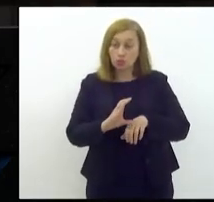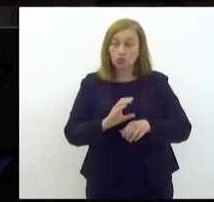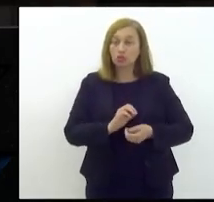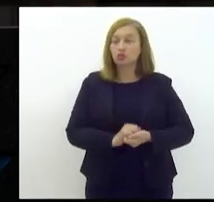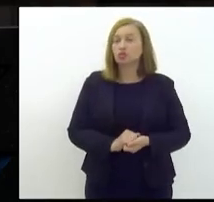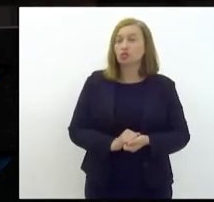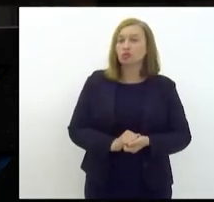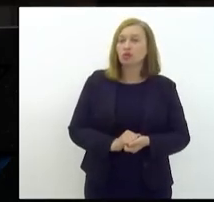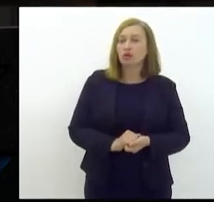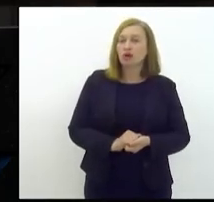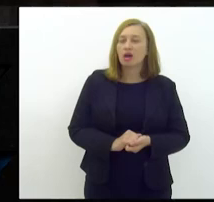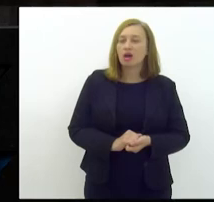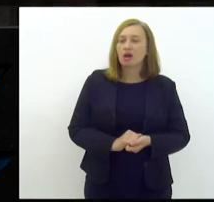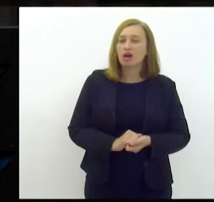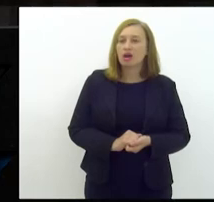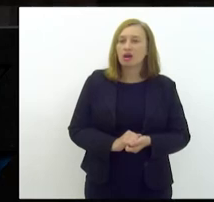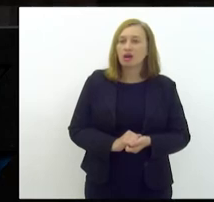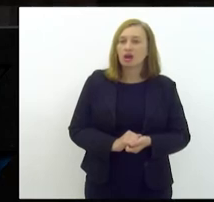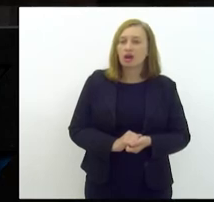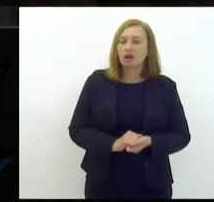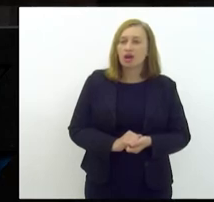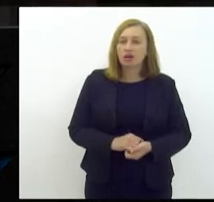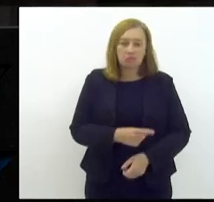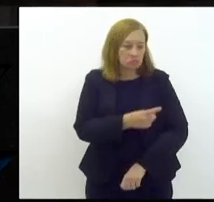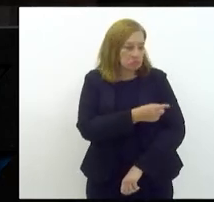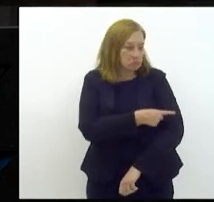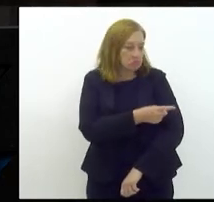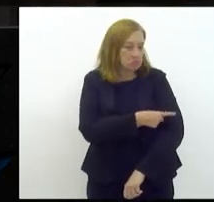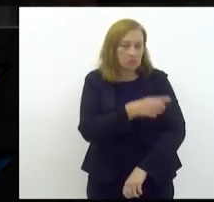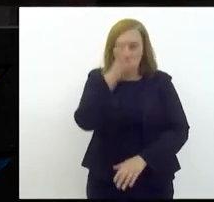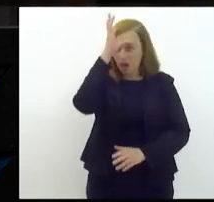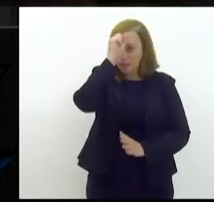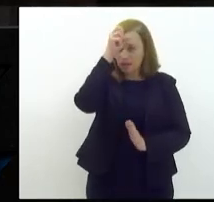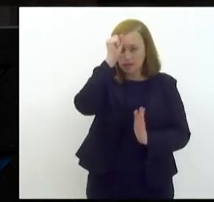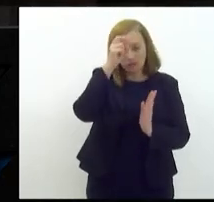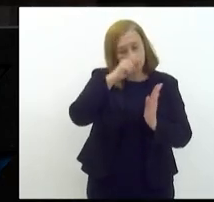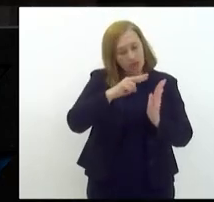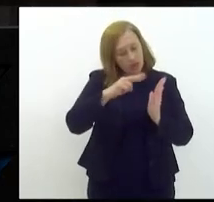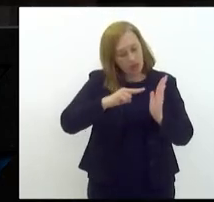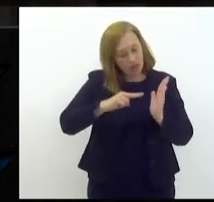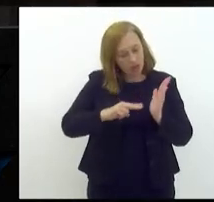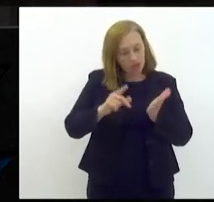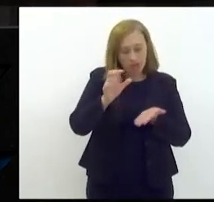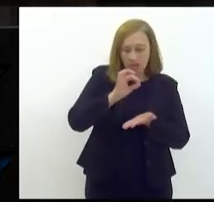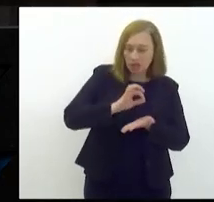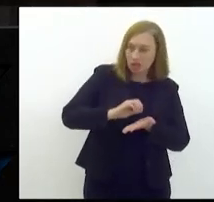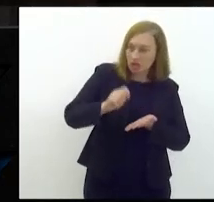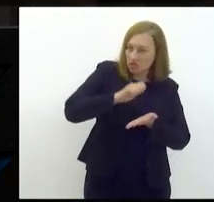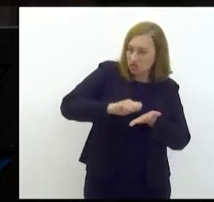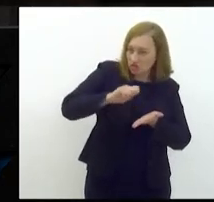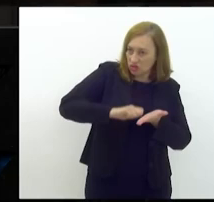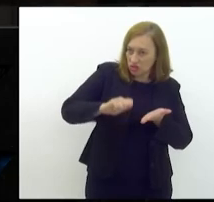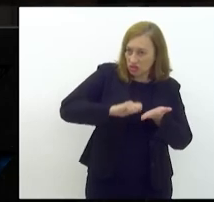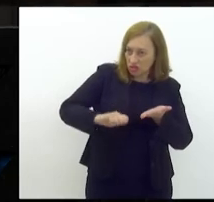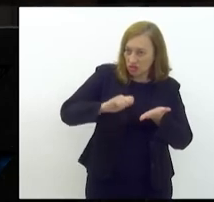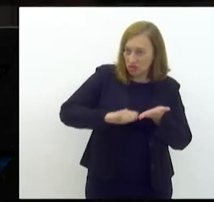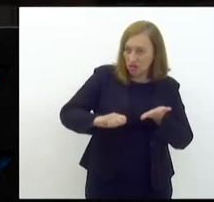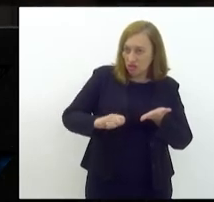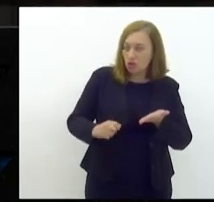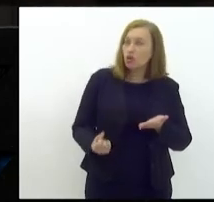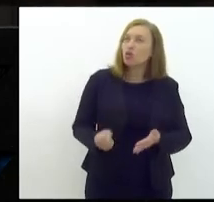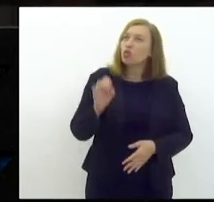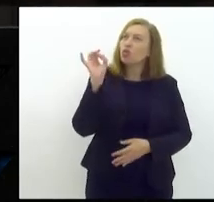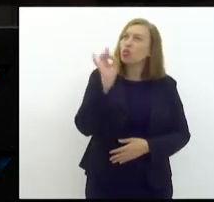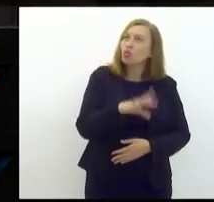aprendendo a ler e a escrever uma das últimas lições